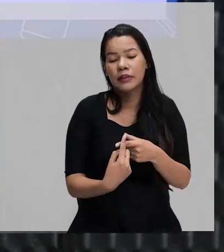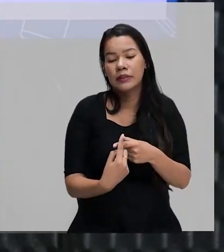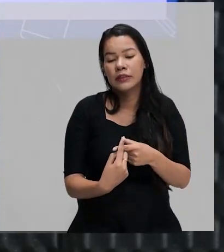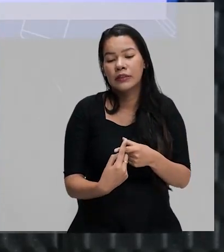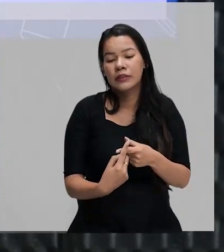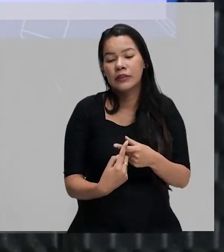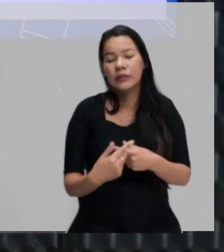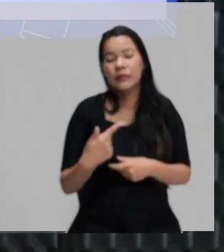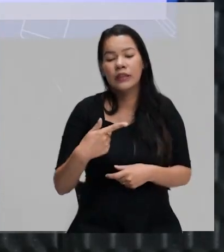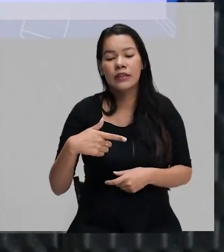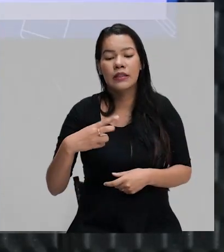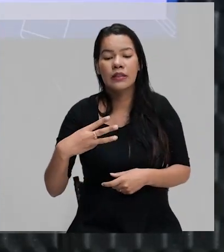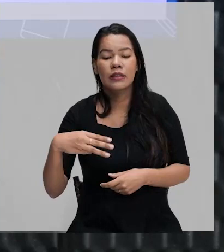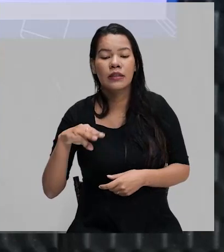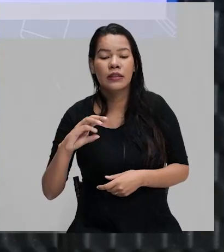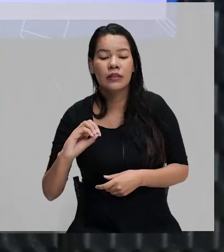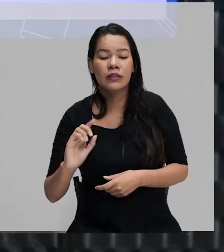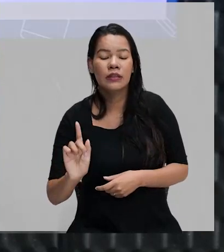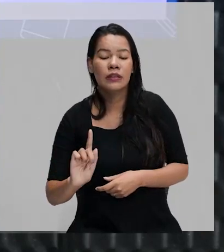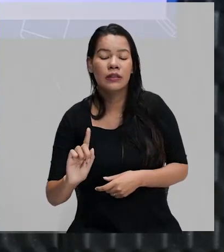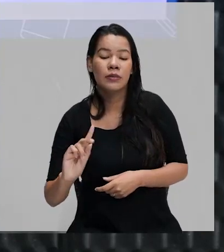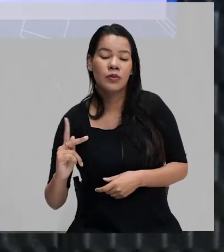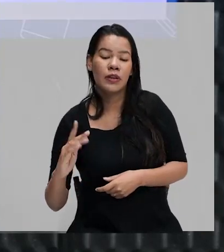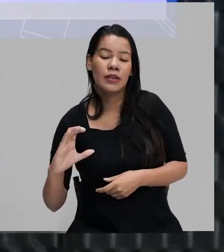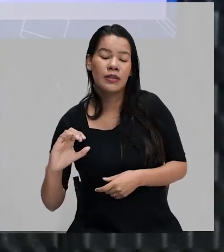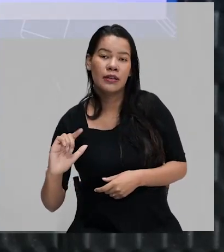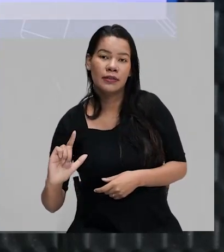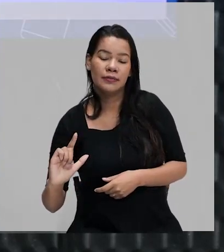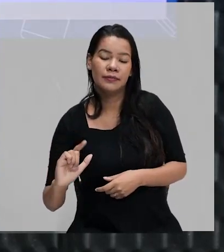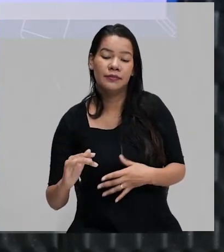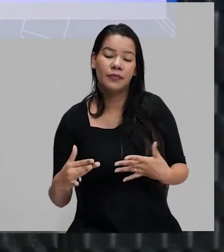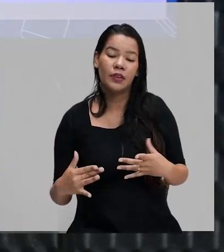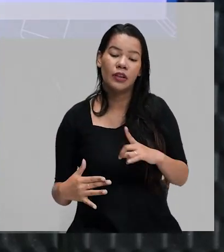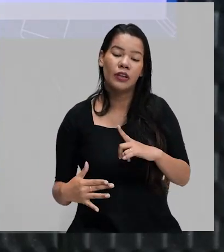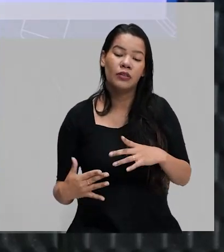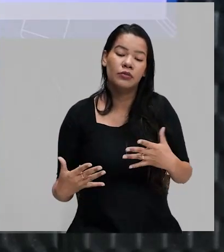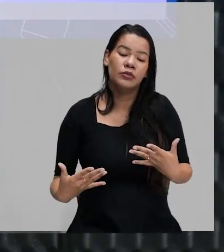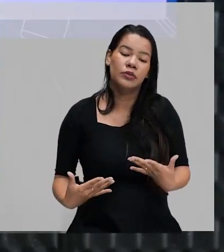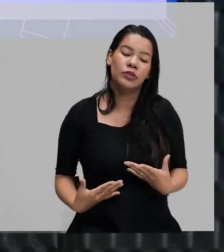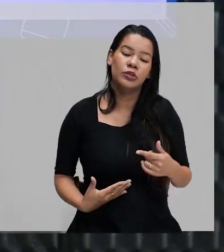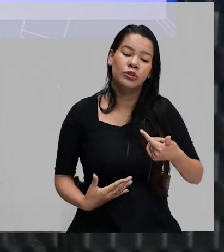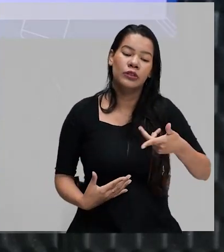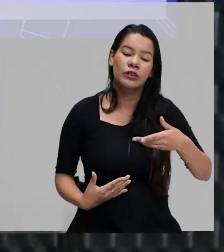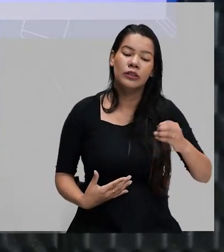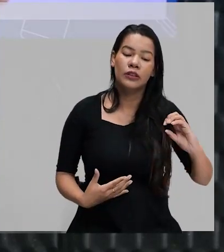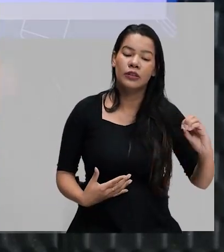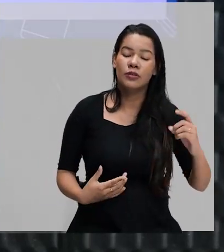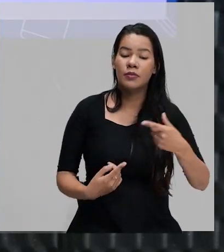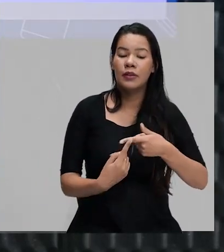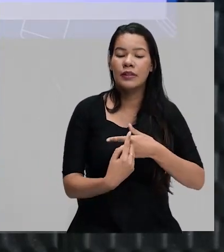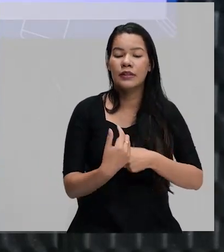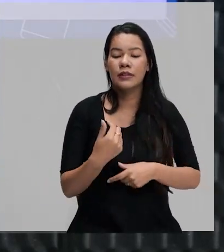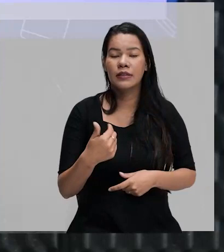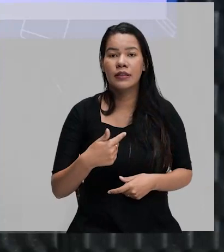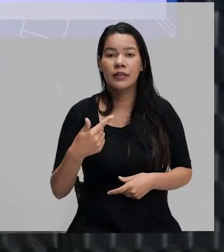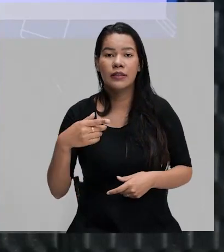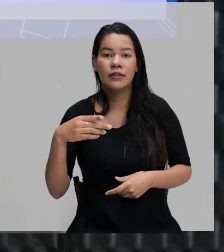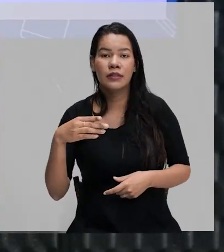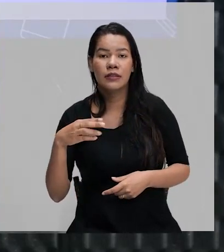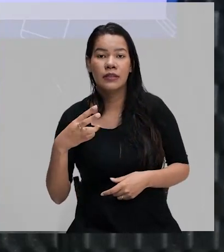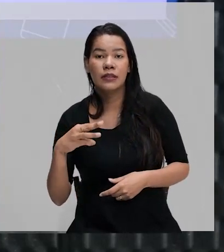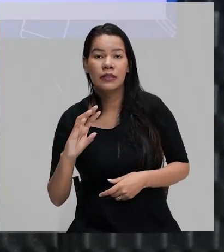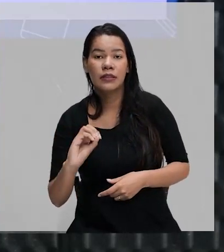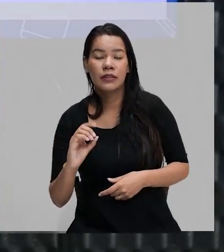a massa do HCl, 730 gramas. Então, 200 mais 730, olha só, 930